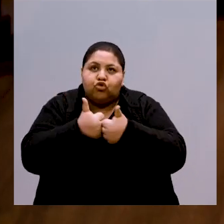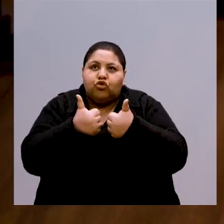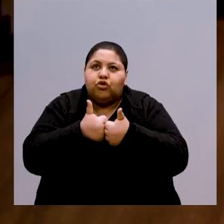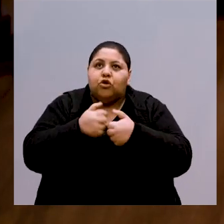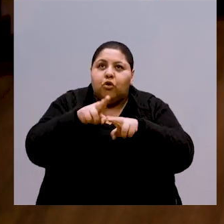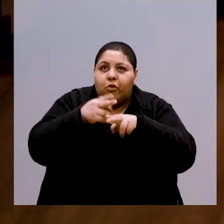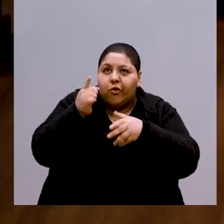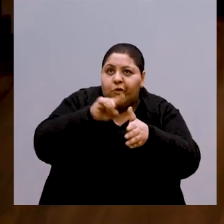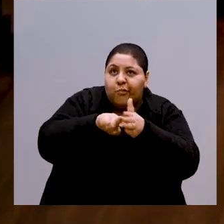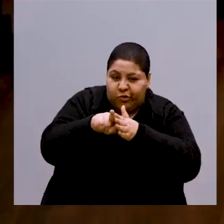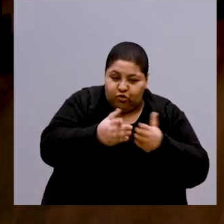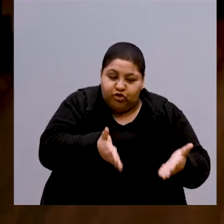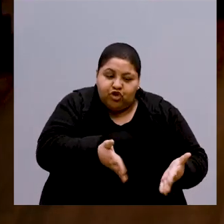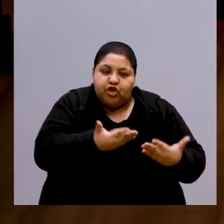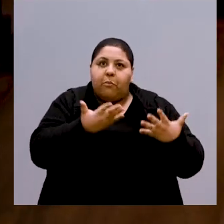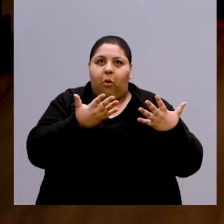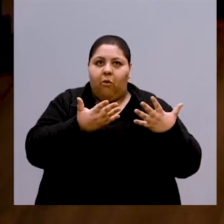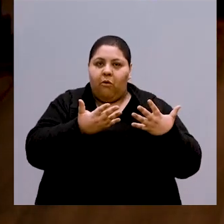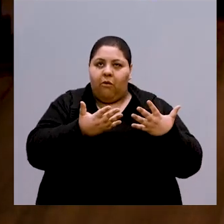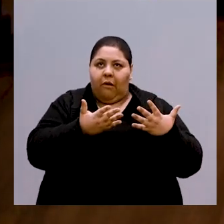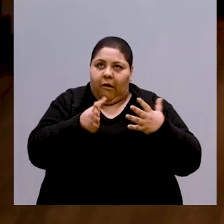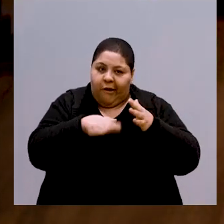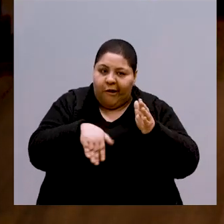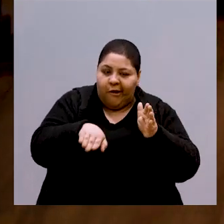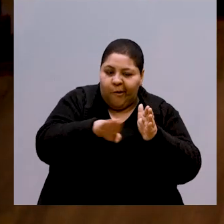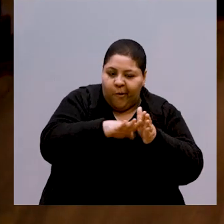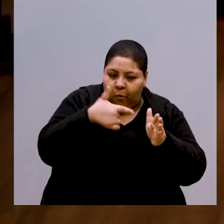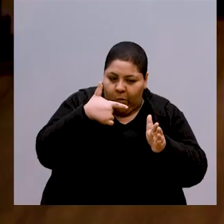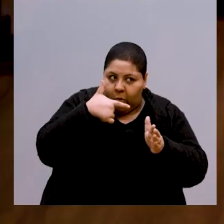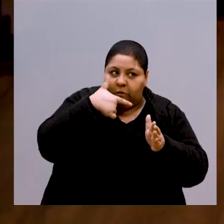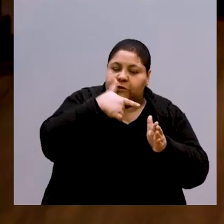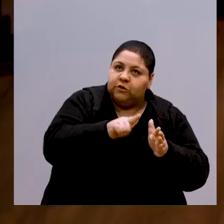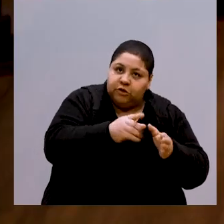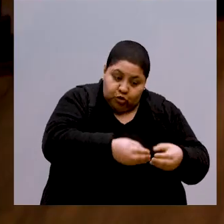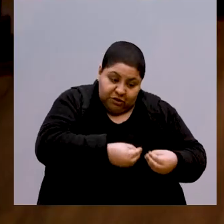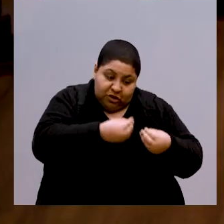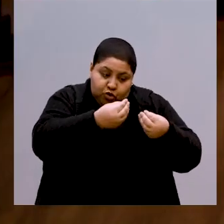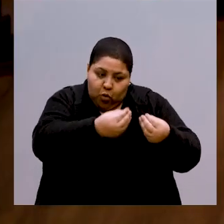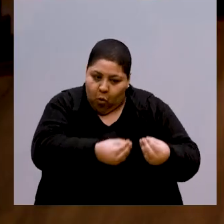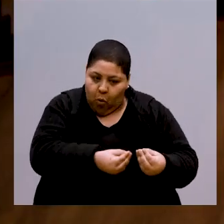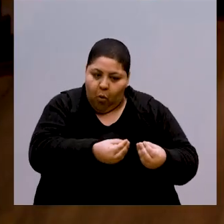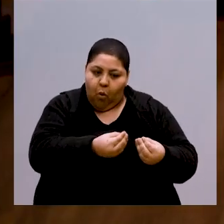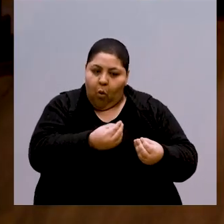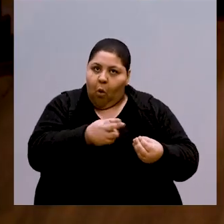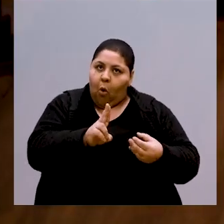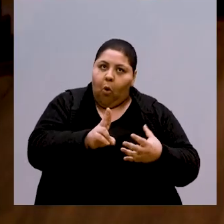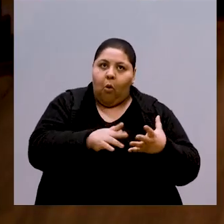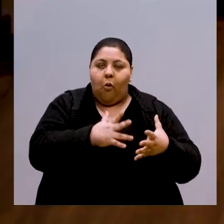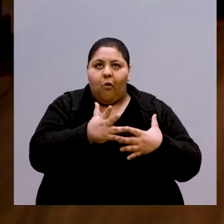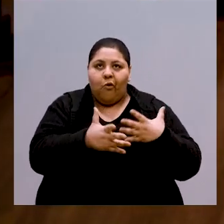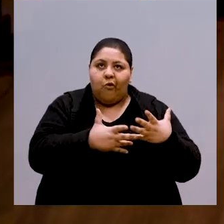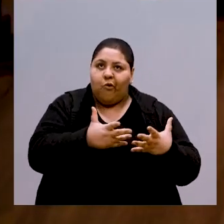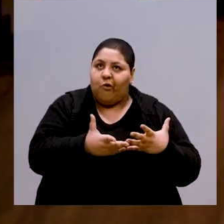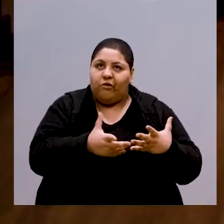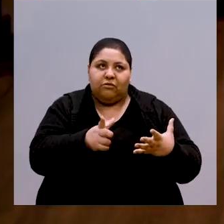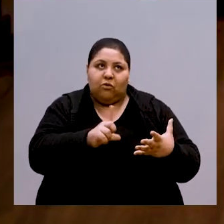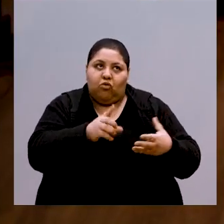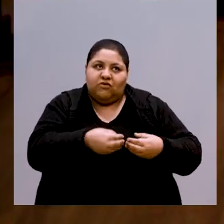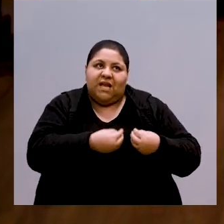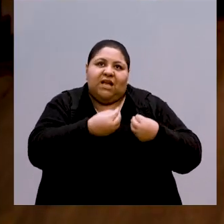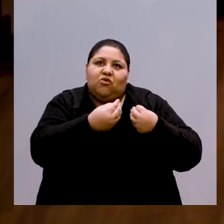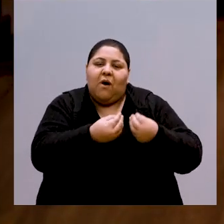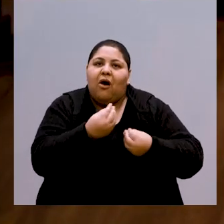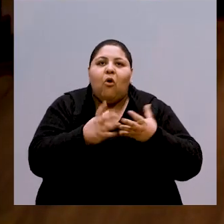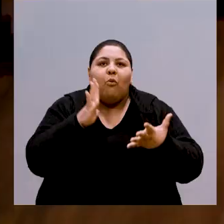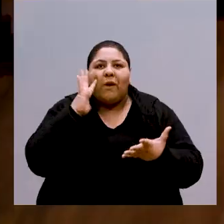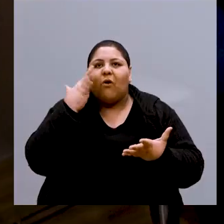tinha que estar perto dela. Por isso que eu te perguntei do estímulo. Se às vezes elas vinham aqui e conseguiam doar leite, ou se às vezes vinham aqui e ficam